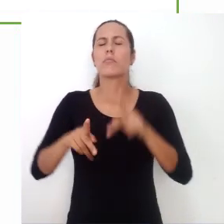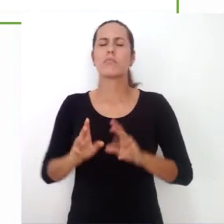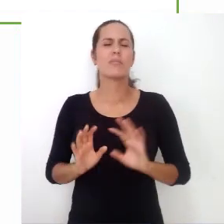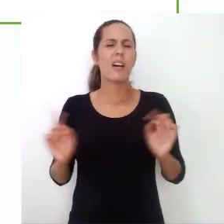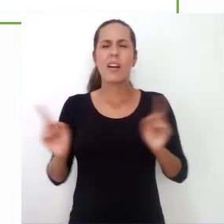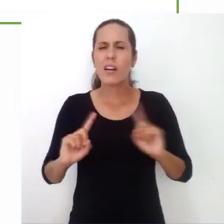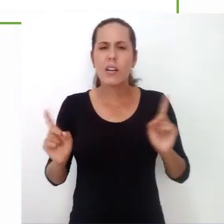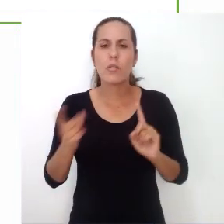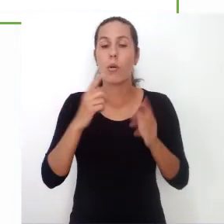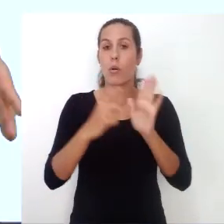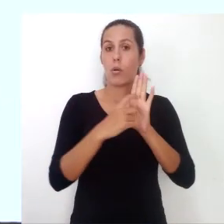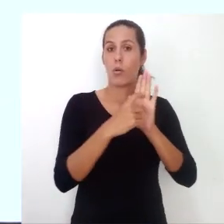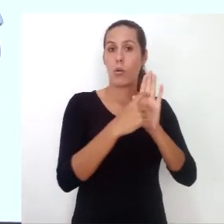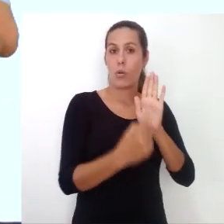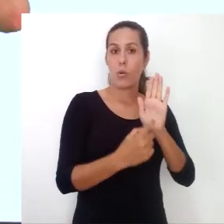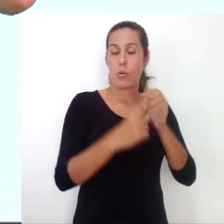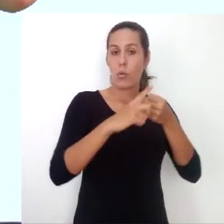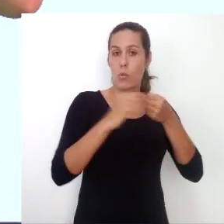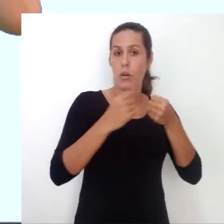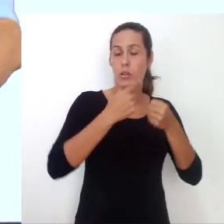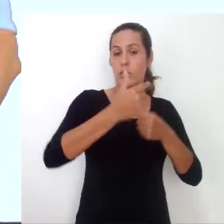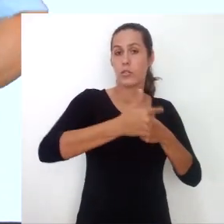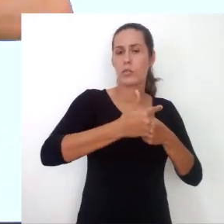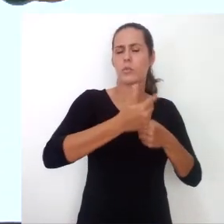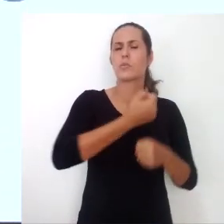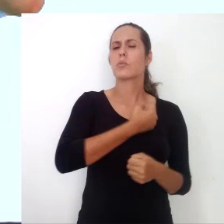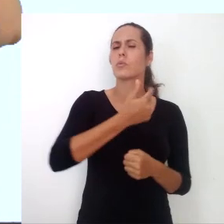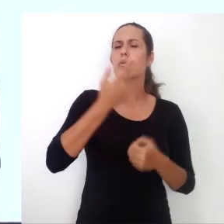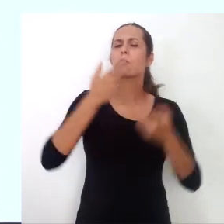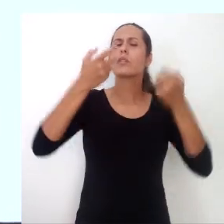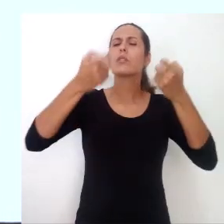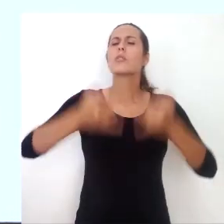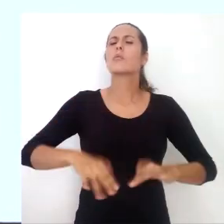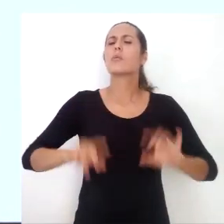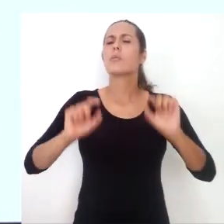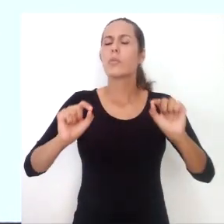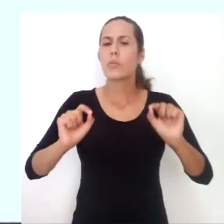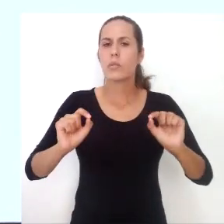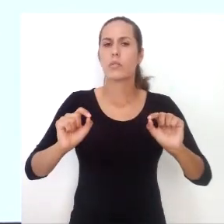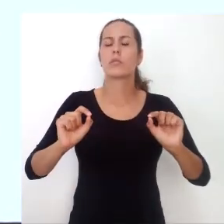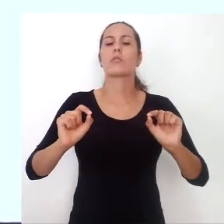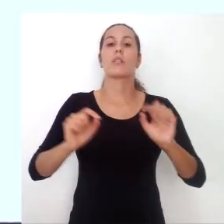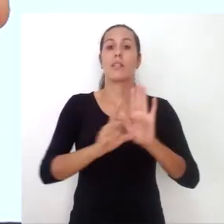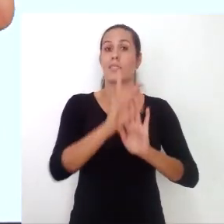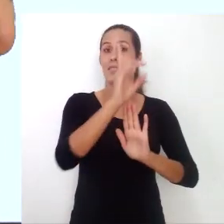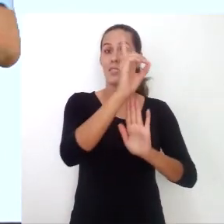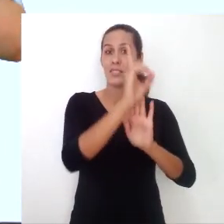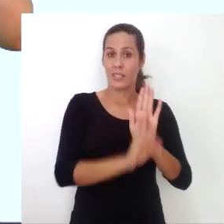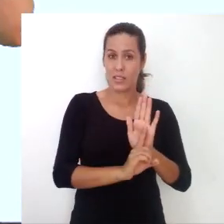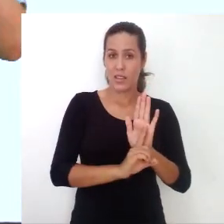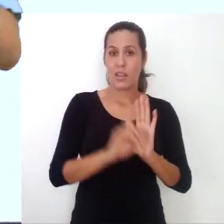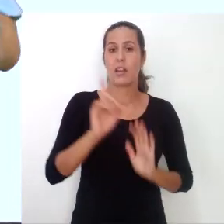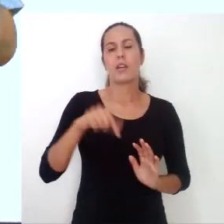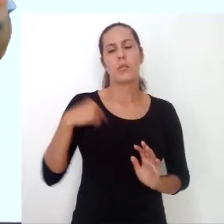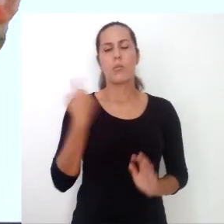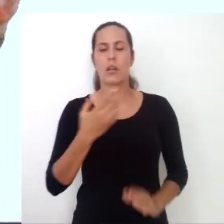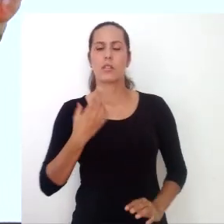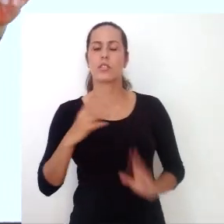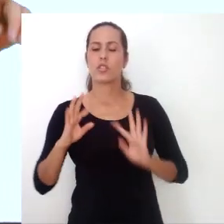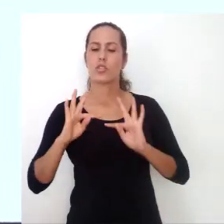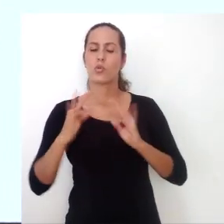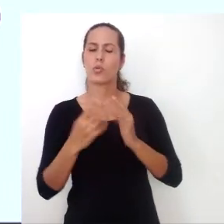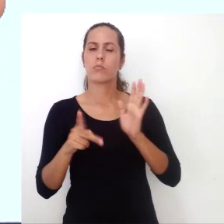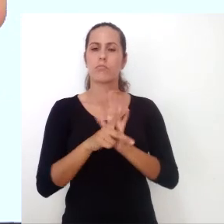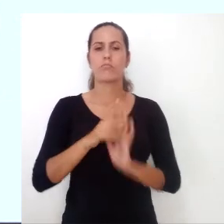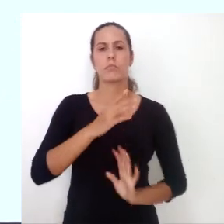segundo artigo está falando o quê? Mais uma vez está ratificando, confirmando essa questão de direito a ter direito